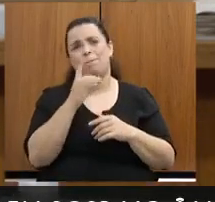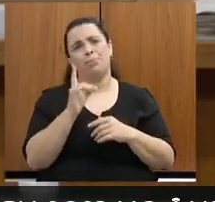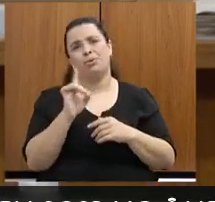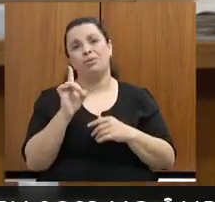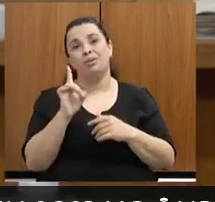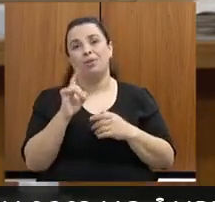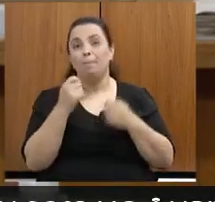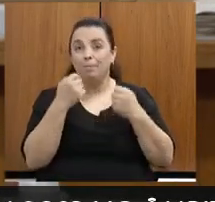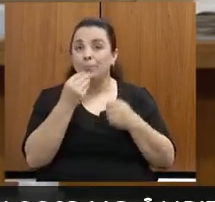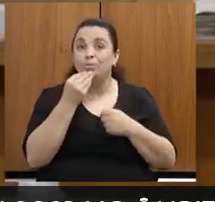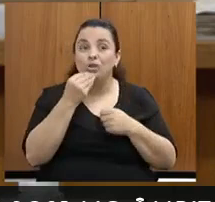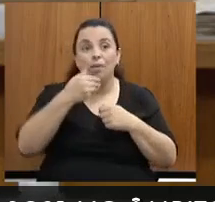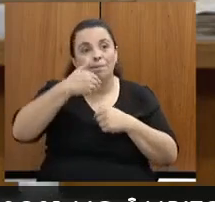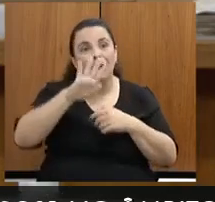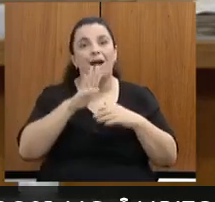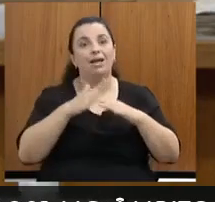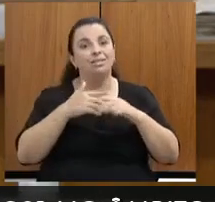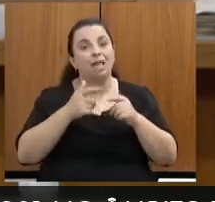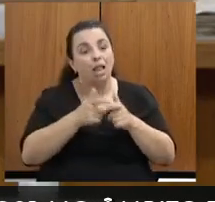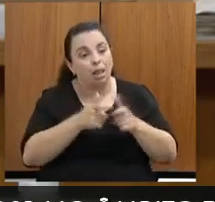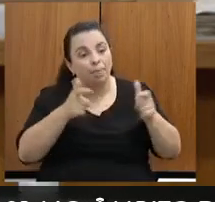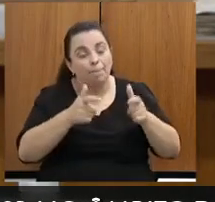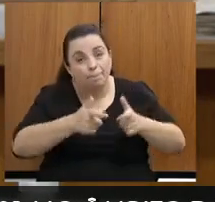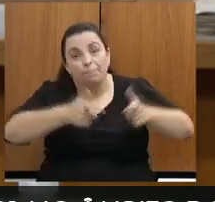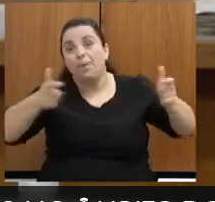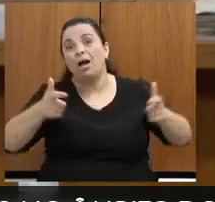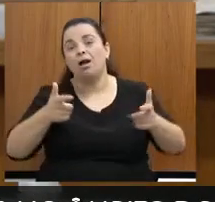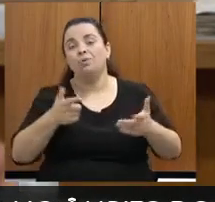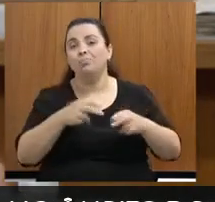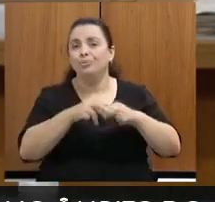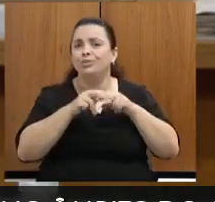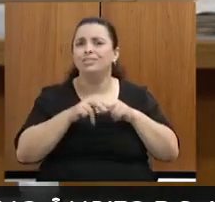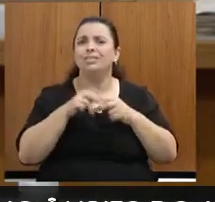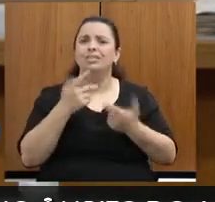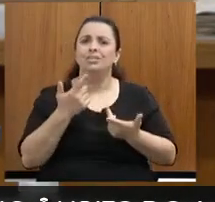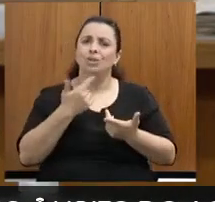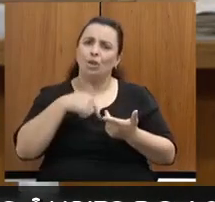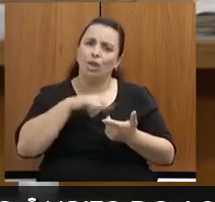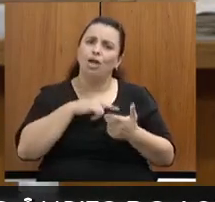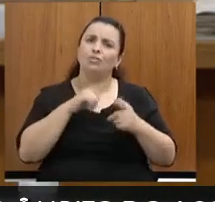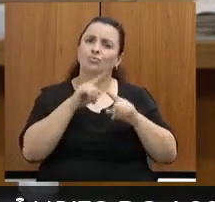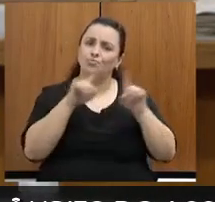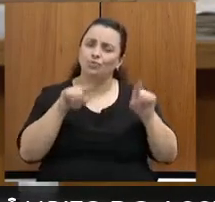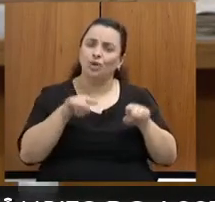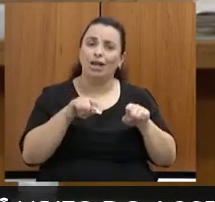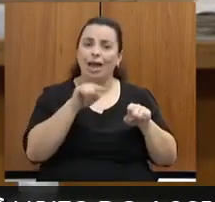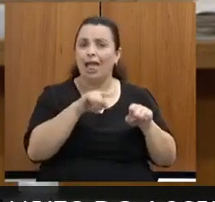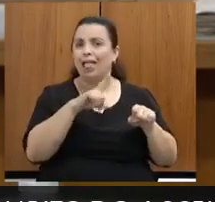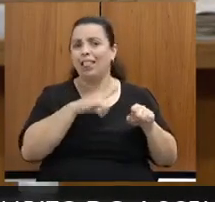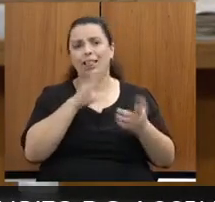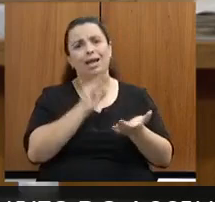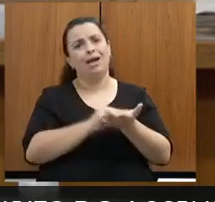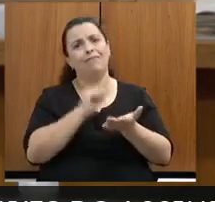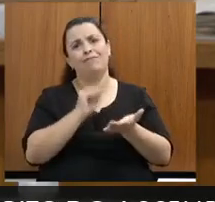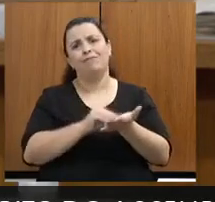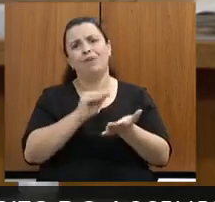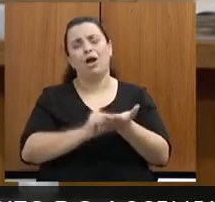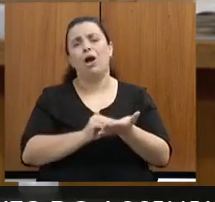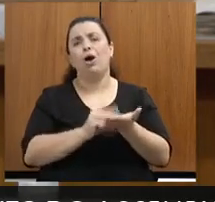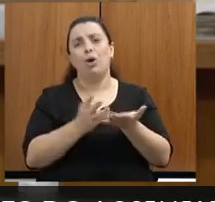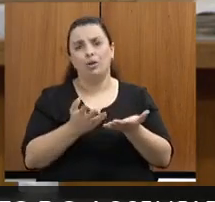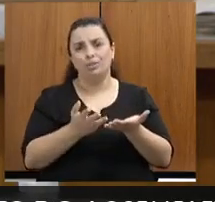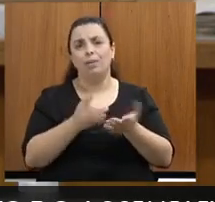pode constatar aí o nosso quadro é extremamente É deficitário mas isso se